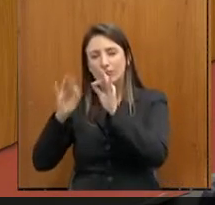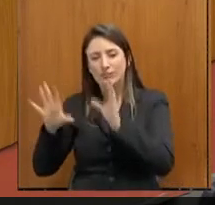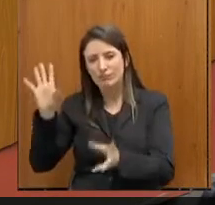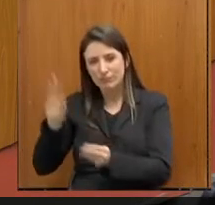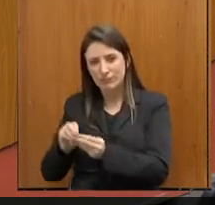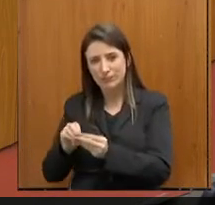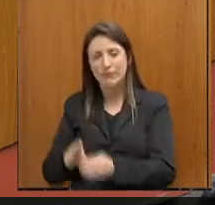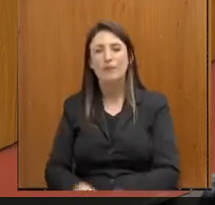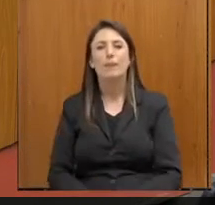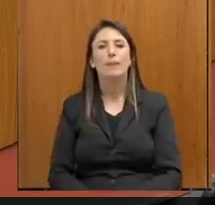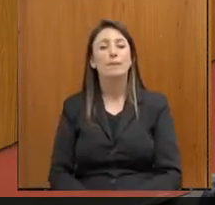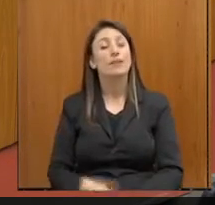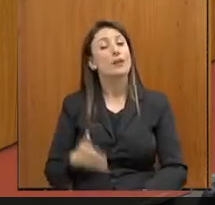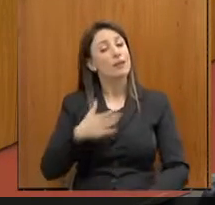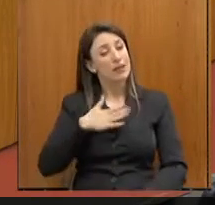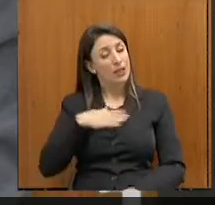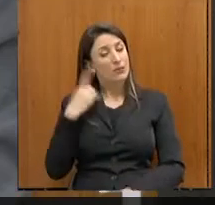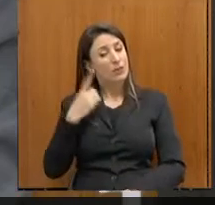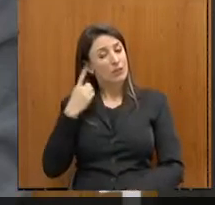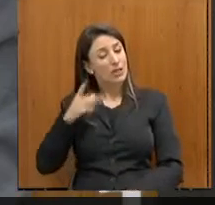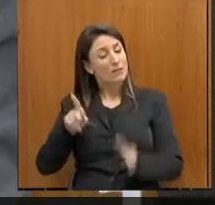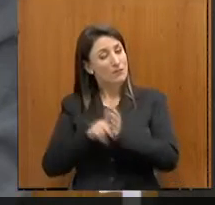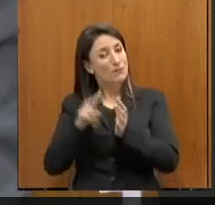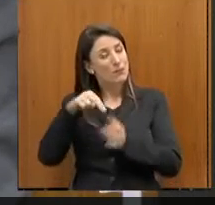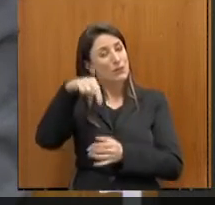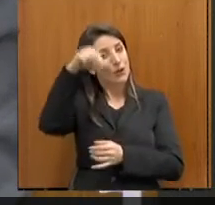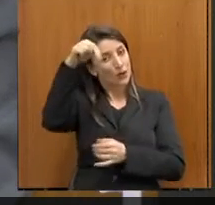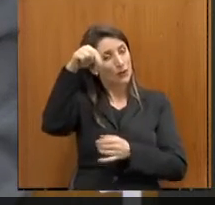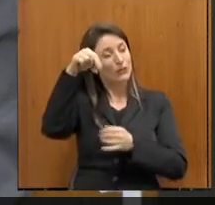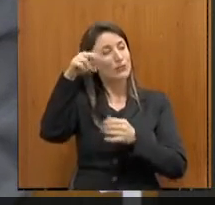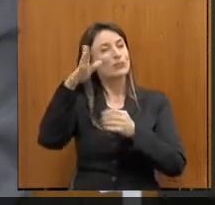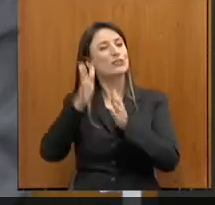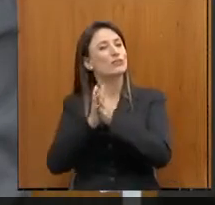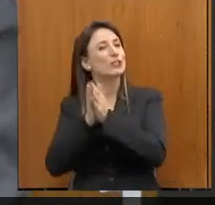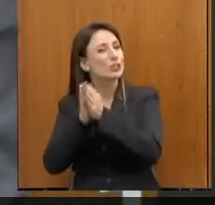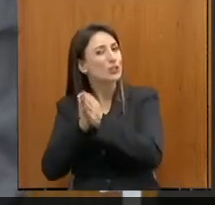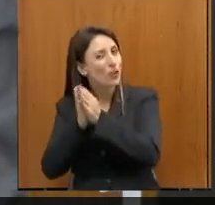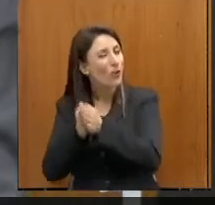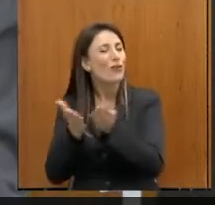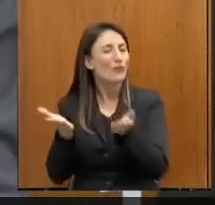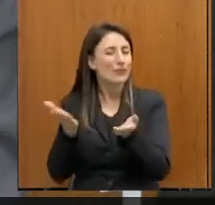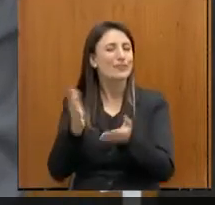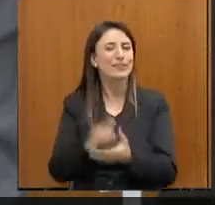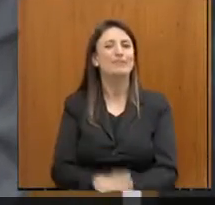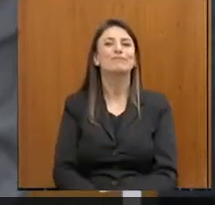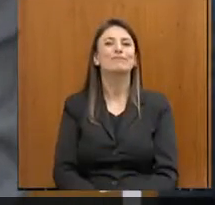Deputado Distrital do Norte Noroeste né